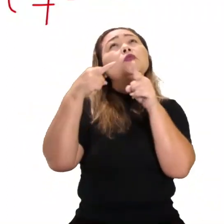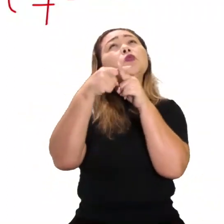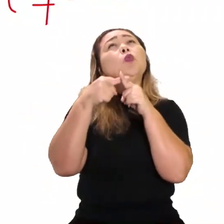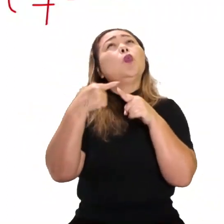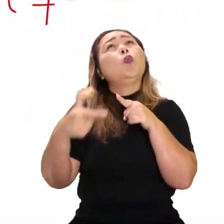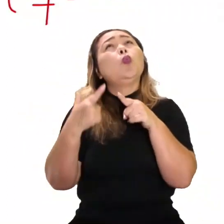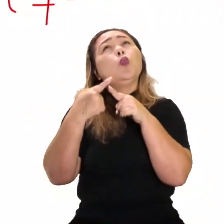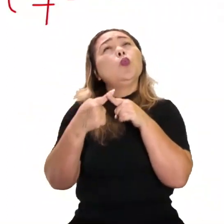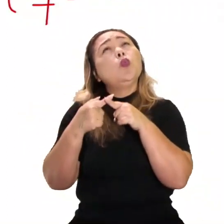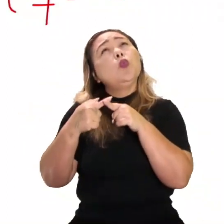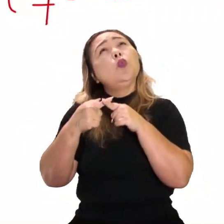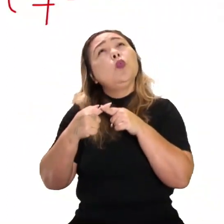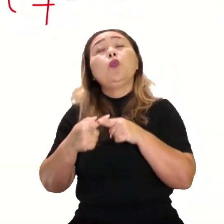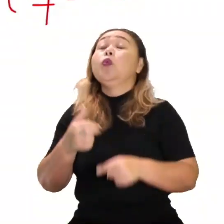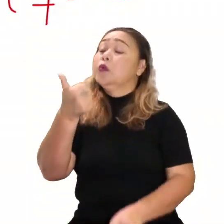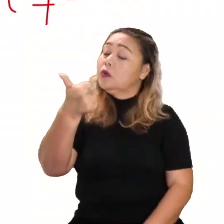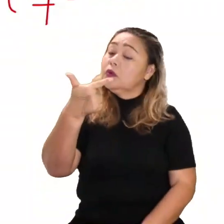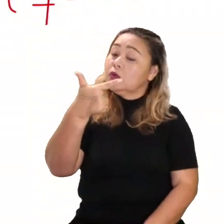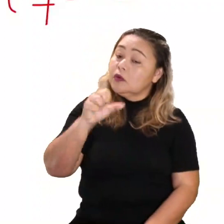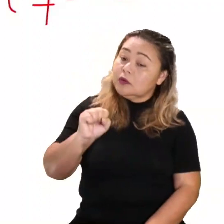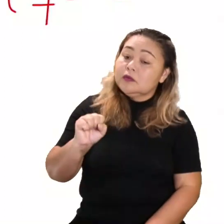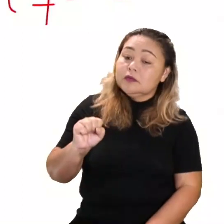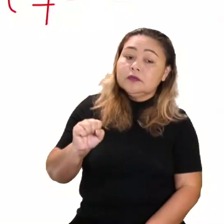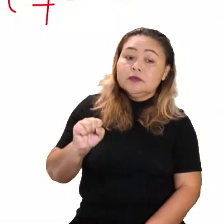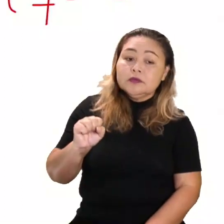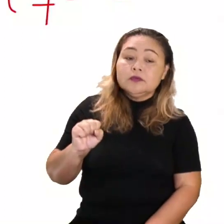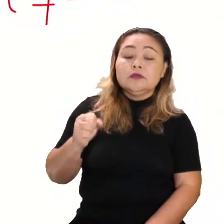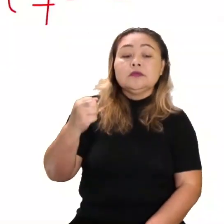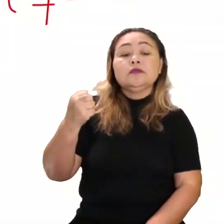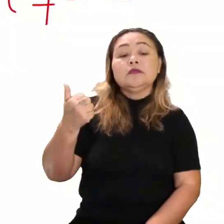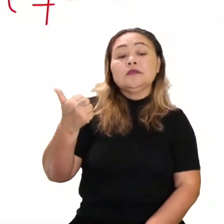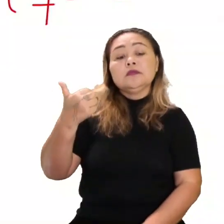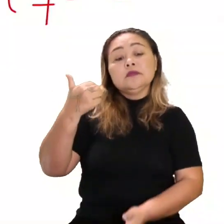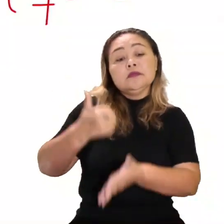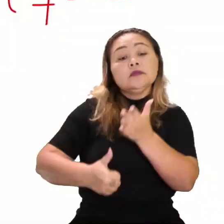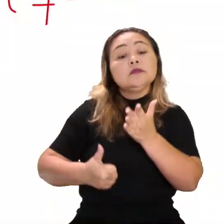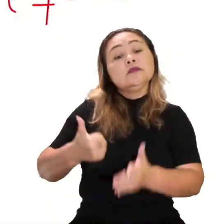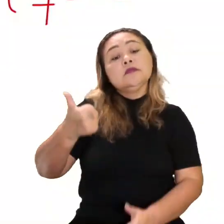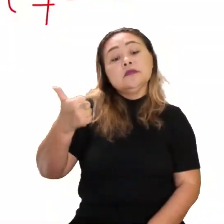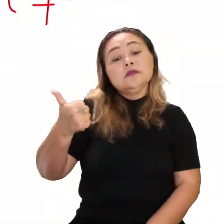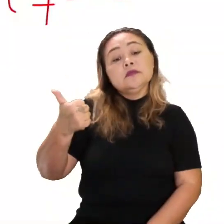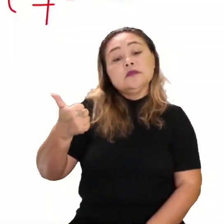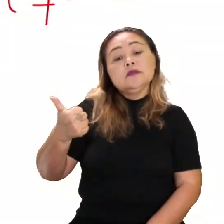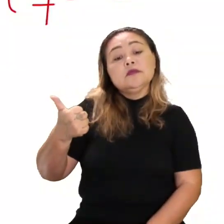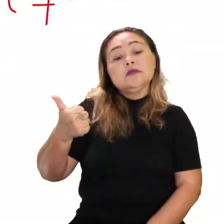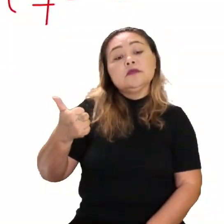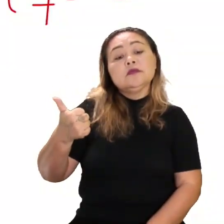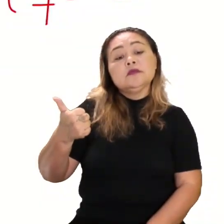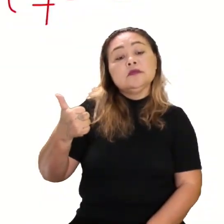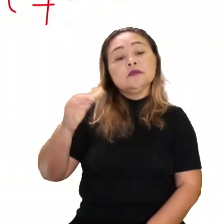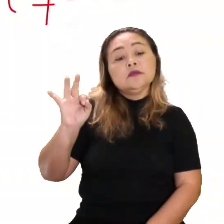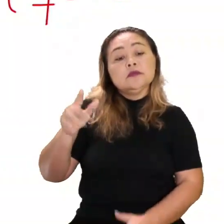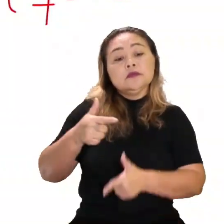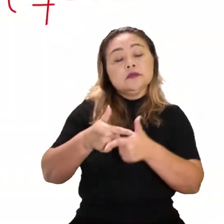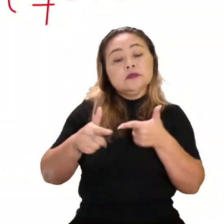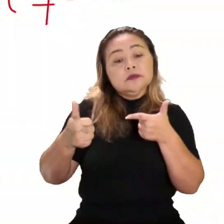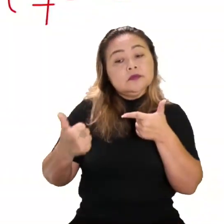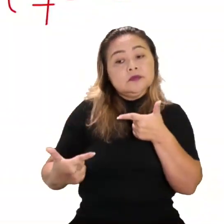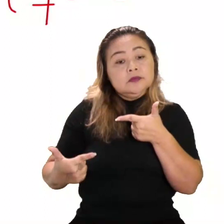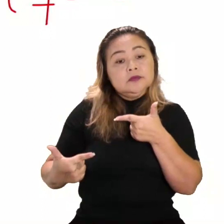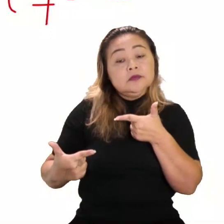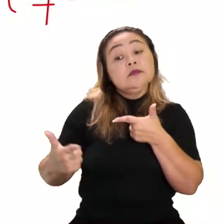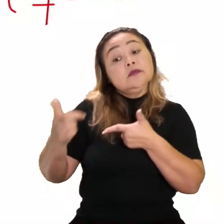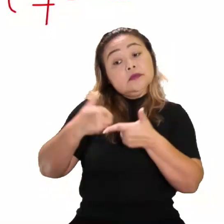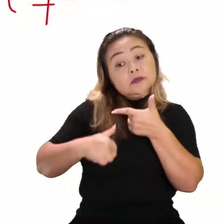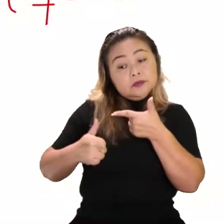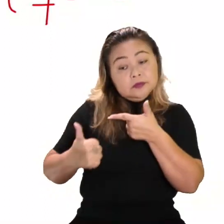da potência de 2, dá 128, né? 128, né? Tira 1. 127. Isso. Dividido por 2